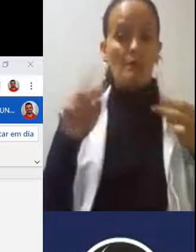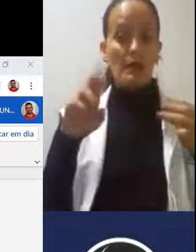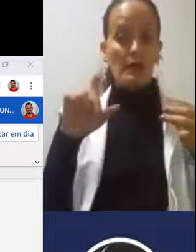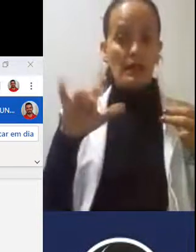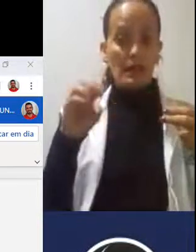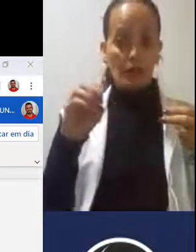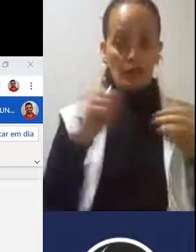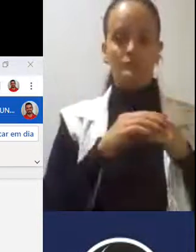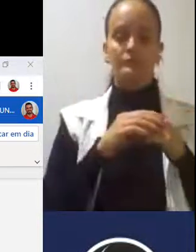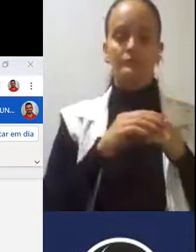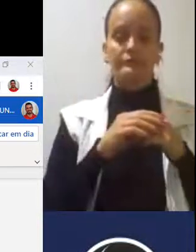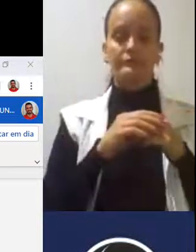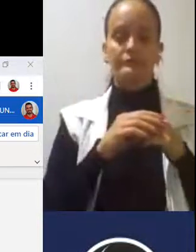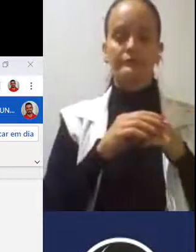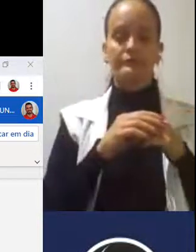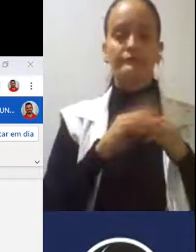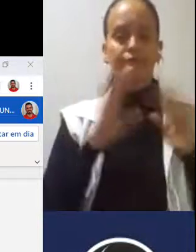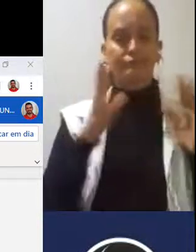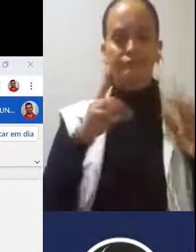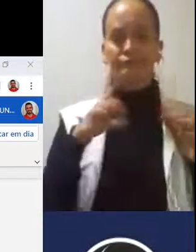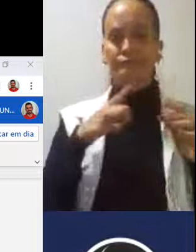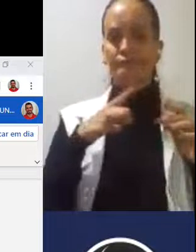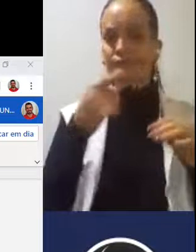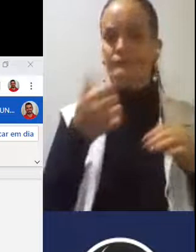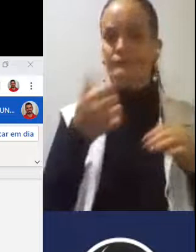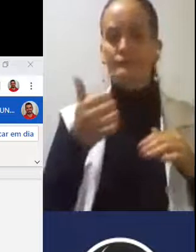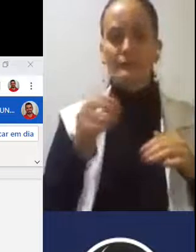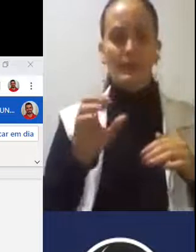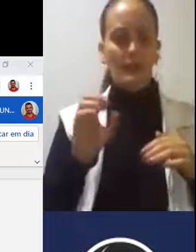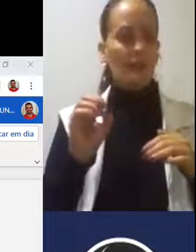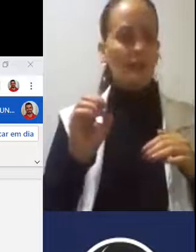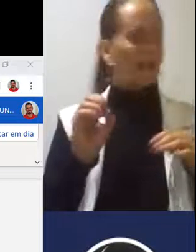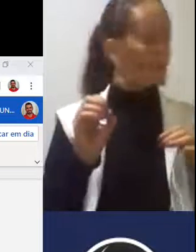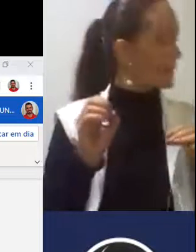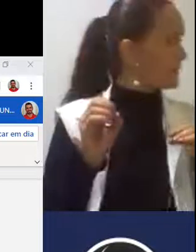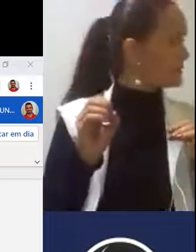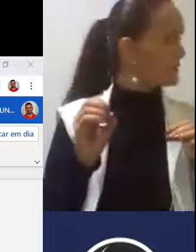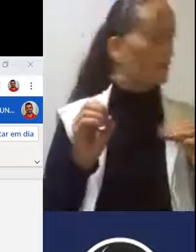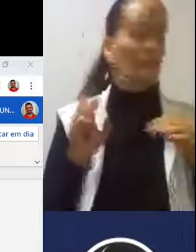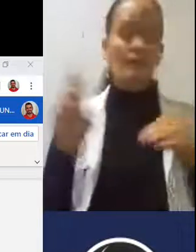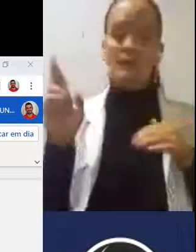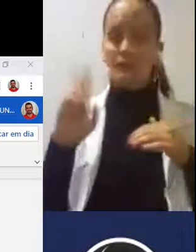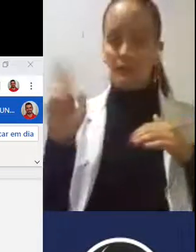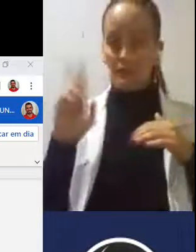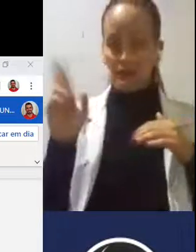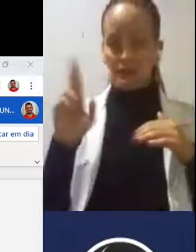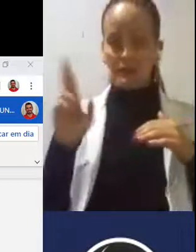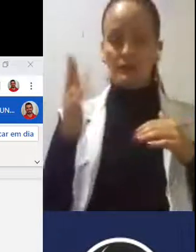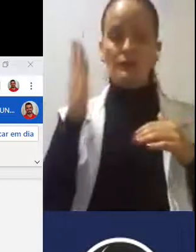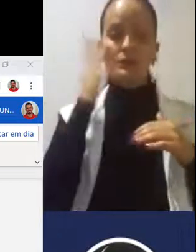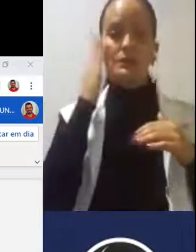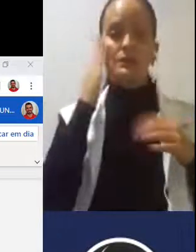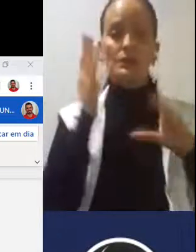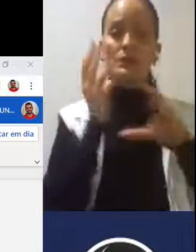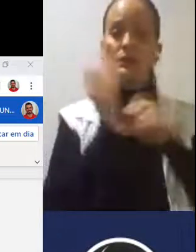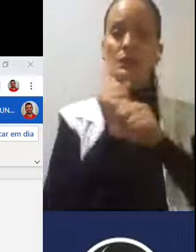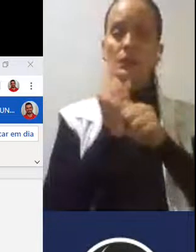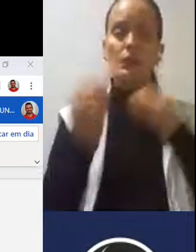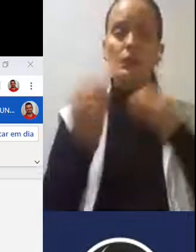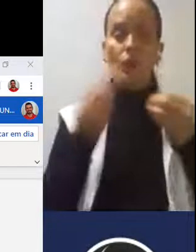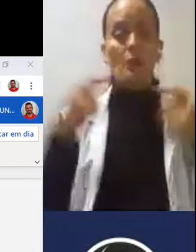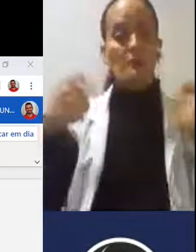tem 10 resistências com o mesmo valor, qual que é a fórmula para a gente calcular a resistência equivalente? Basta pegar o